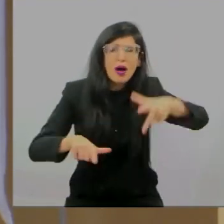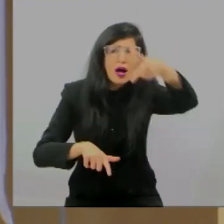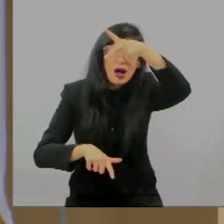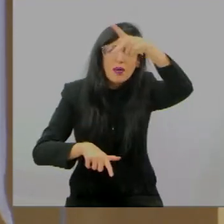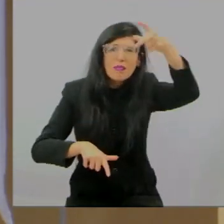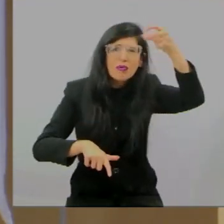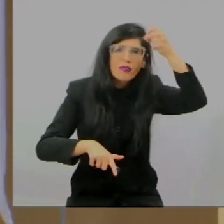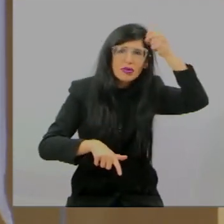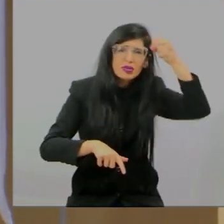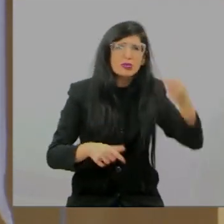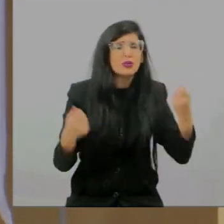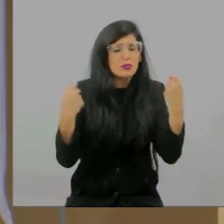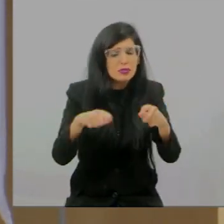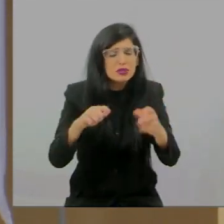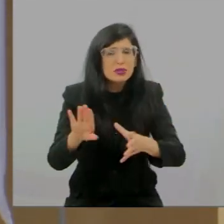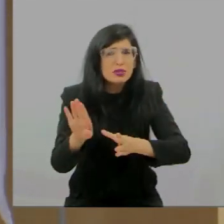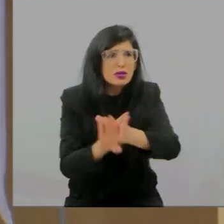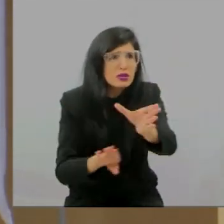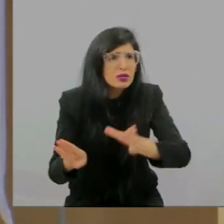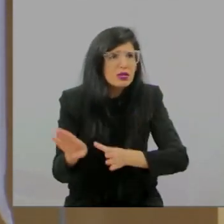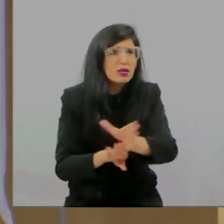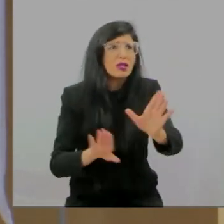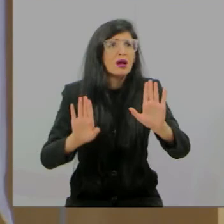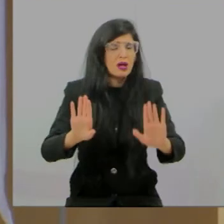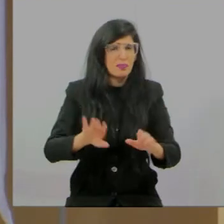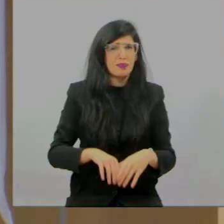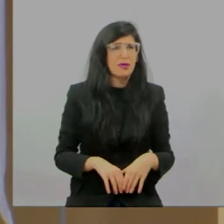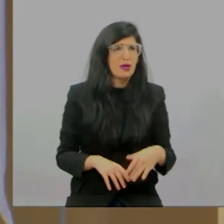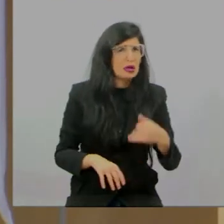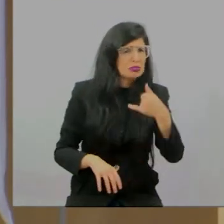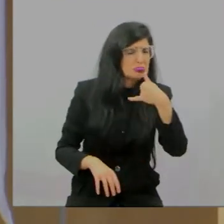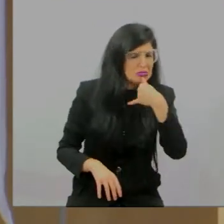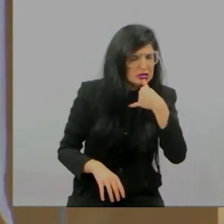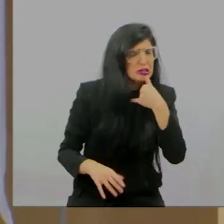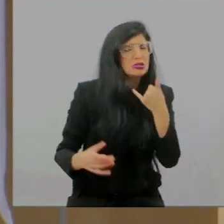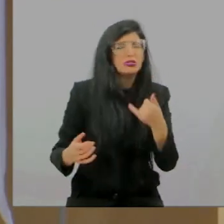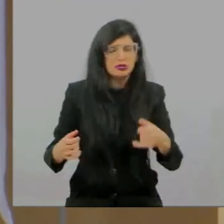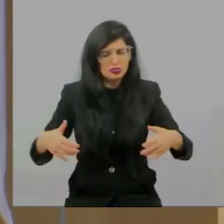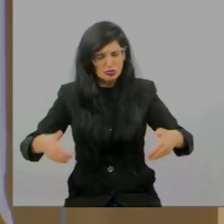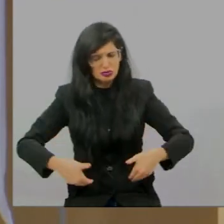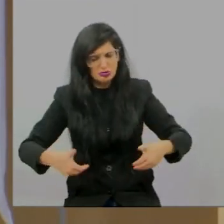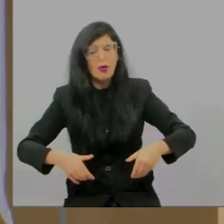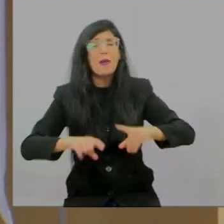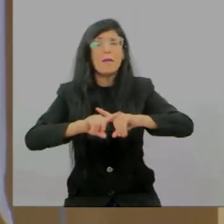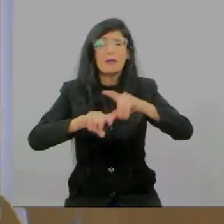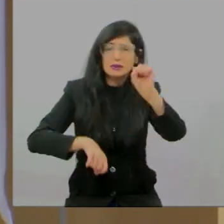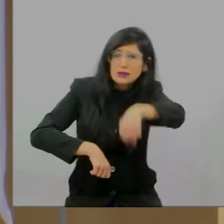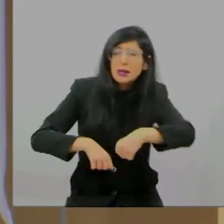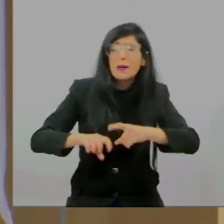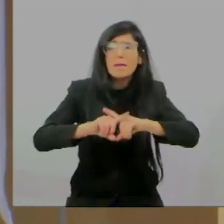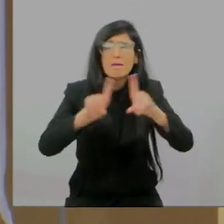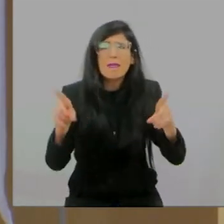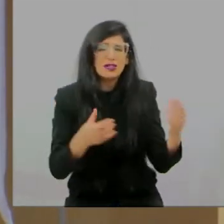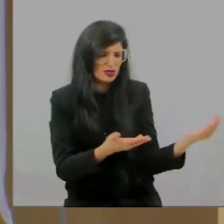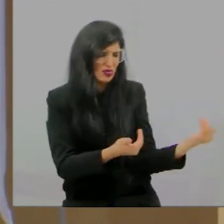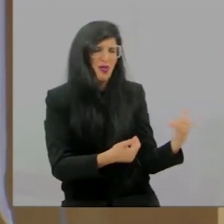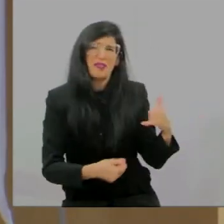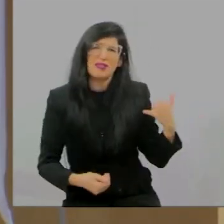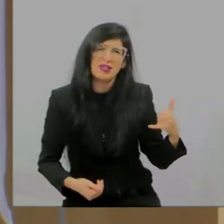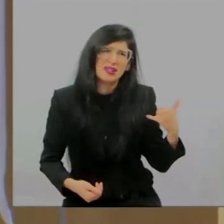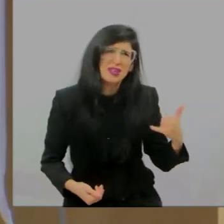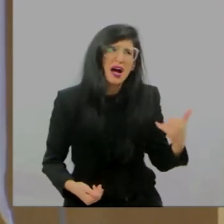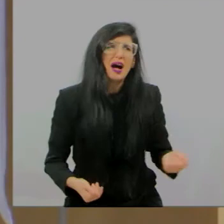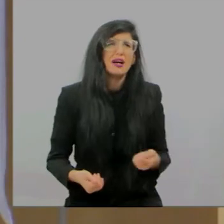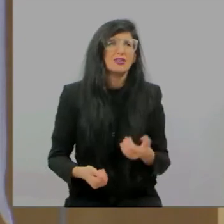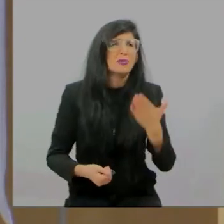triste saber que uma pessoa passa fome, mas a gente não pode dar esmola. E é rotineiro, são jovens. Então,